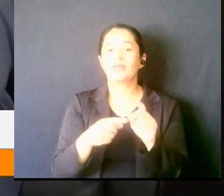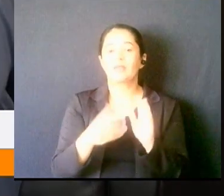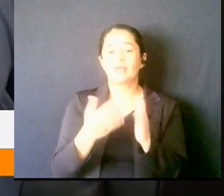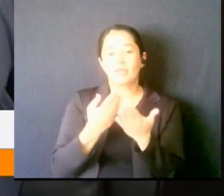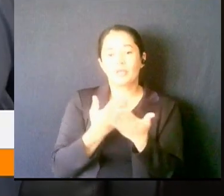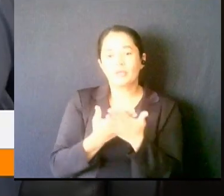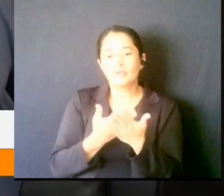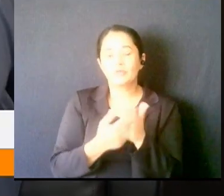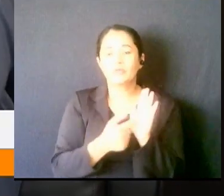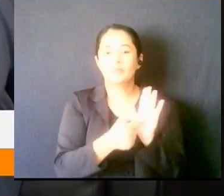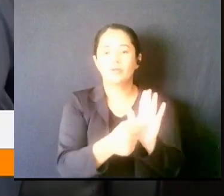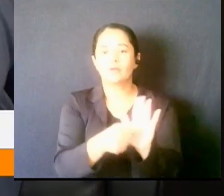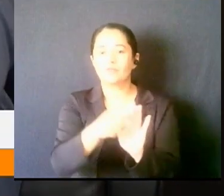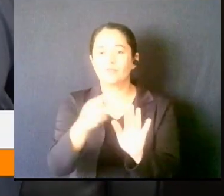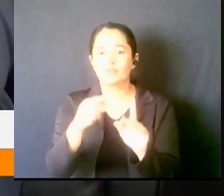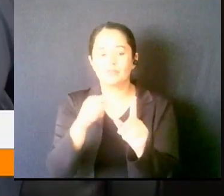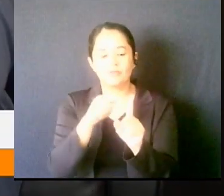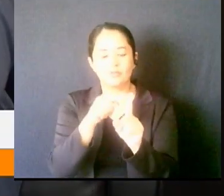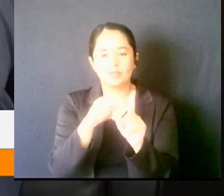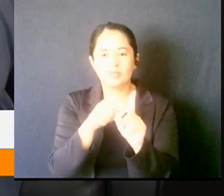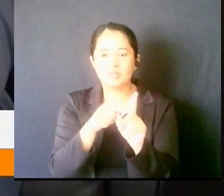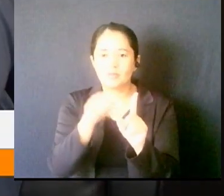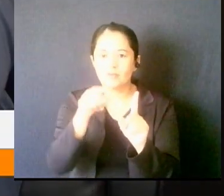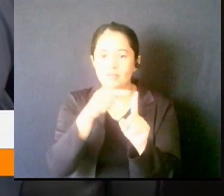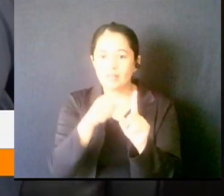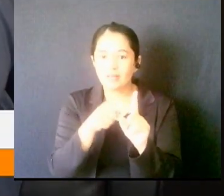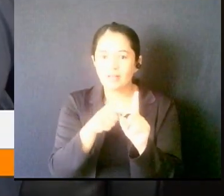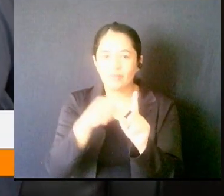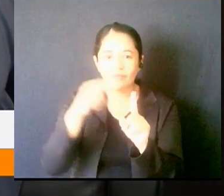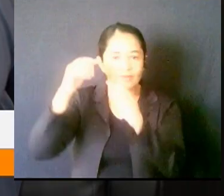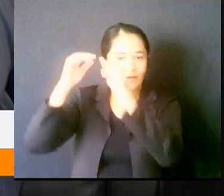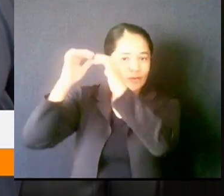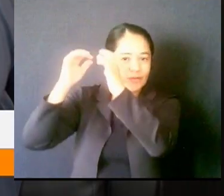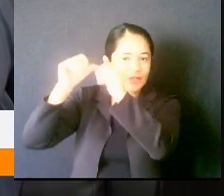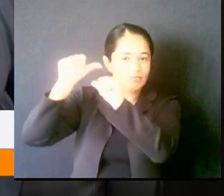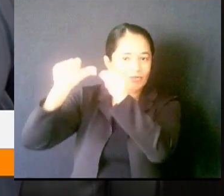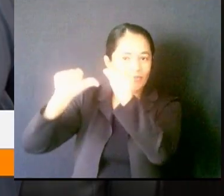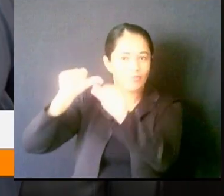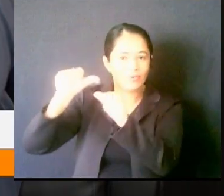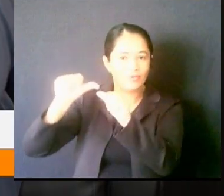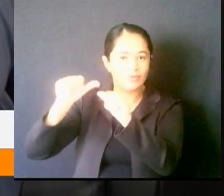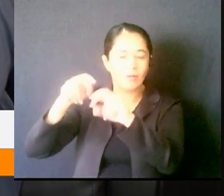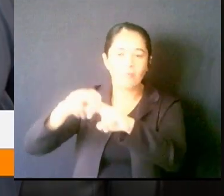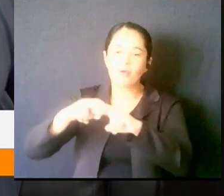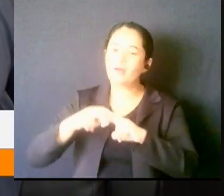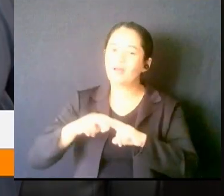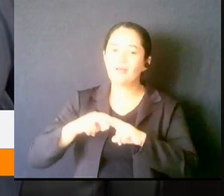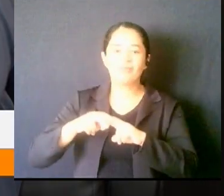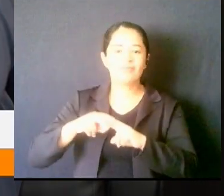seu cérebro como mãe, pelos hormônios da gravidez. Então, o